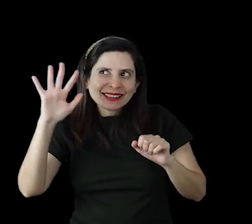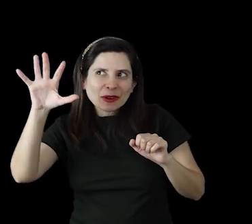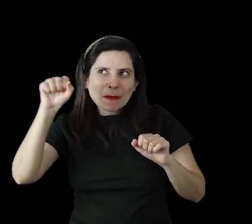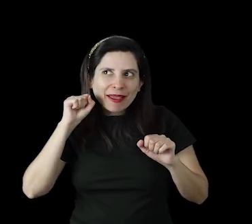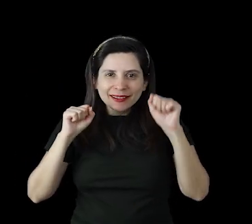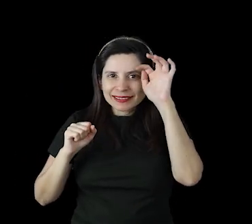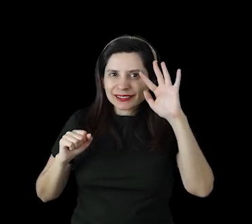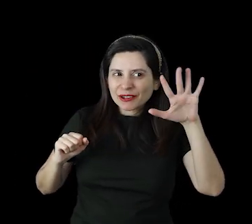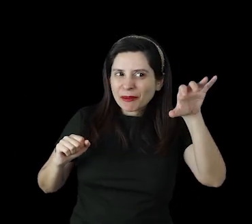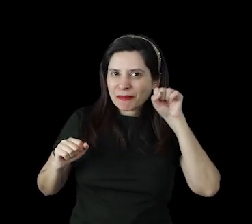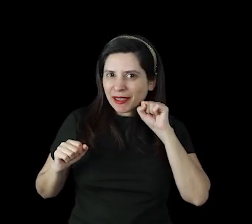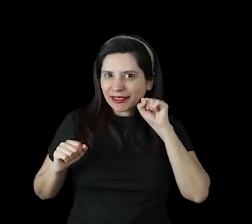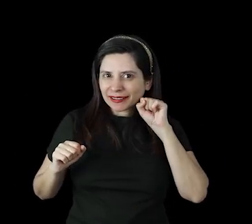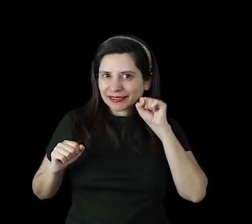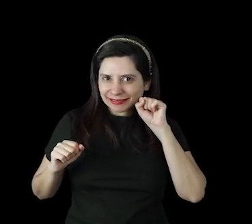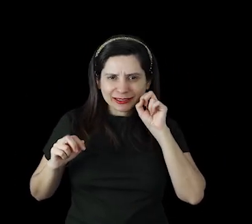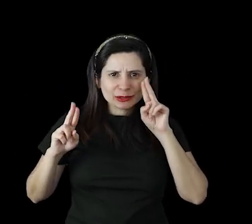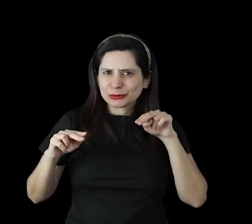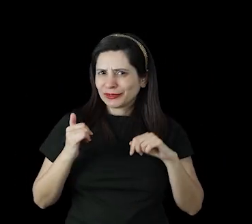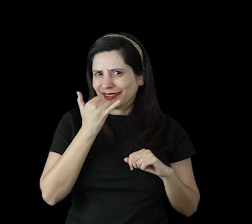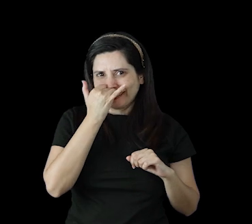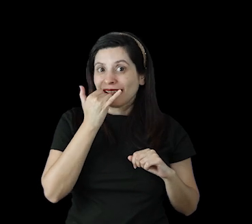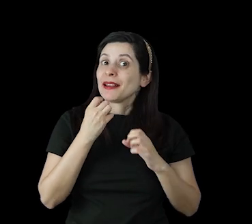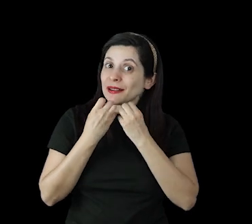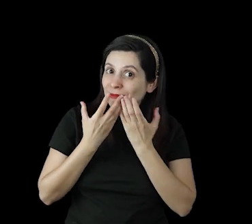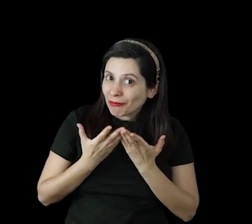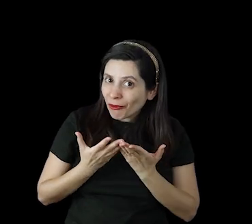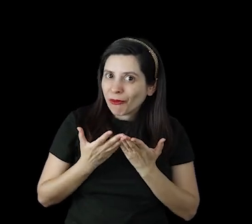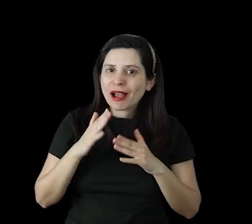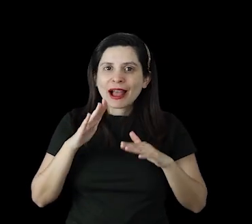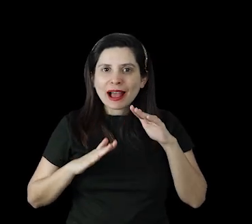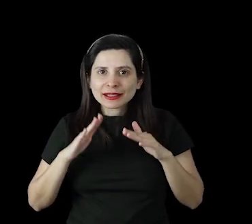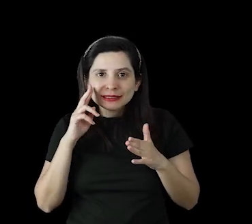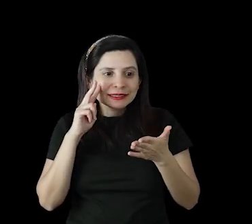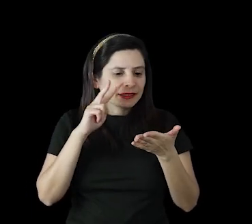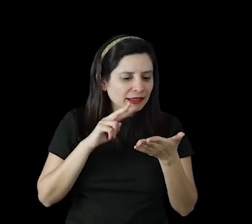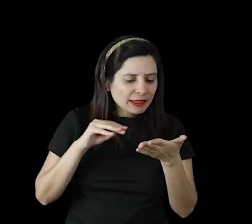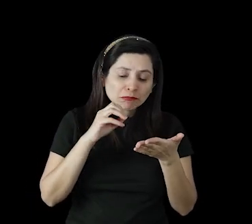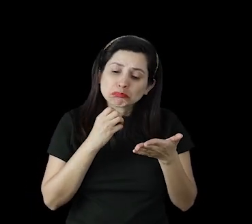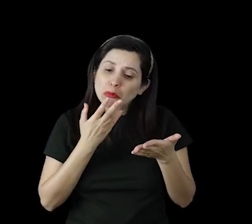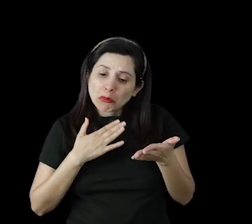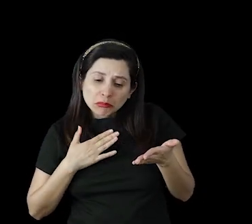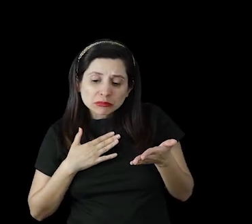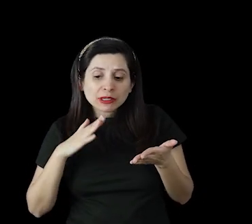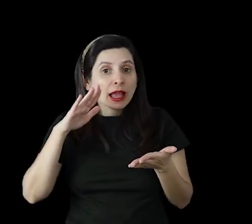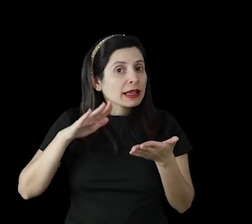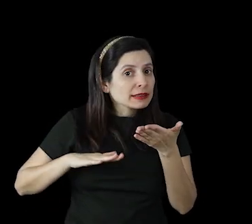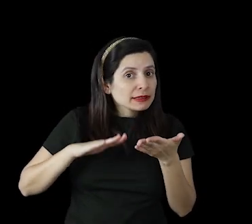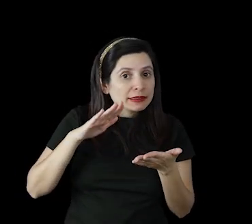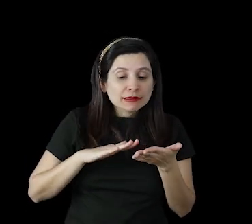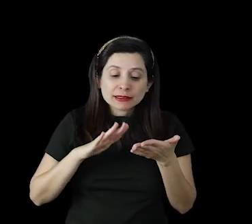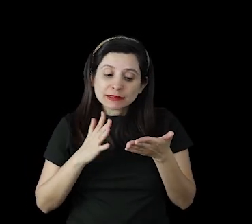coisa, sabe? Nunca é em vão. Então dá para ler e entender se talvez é bom para você, né?